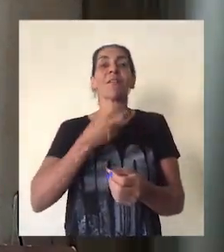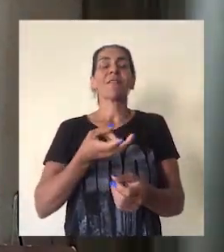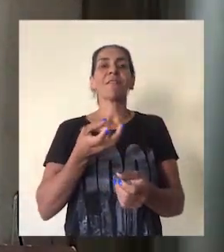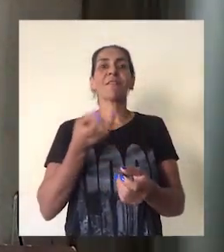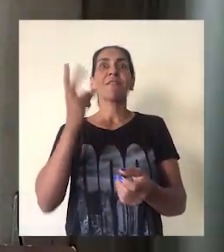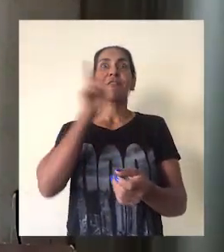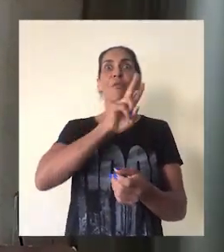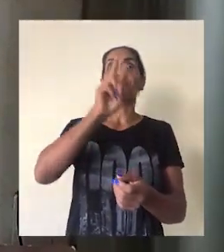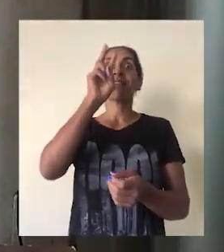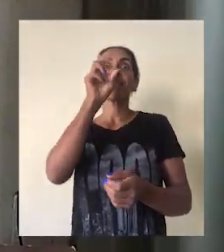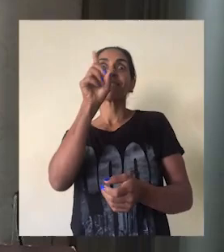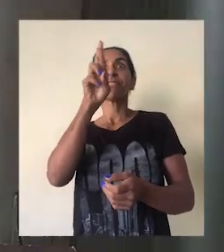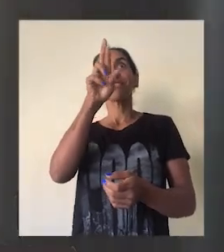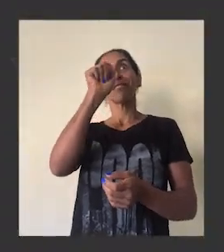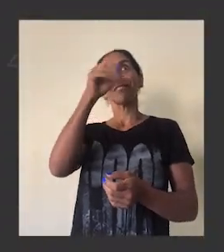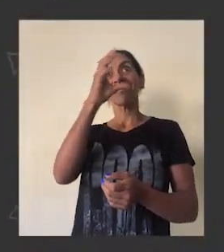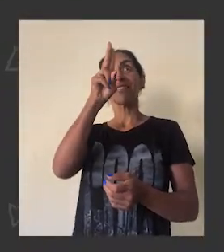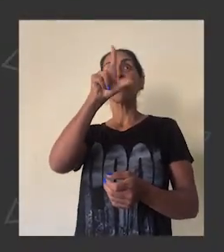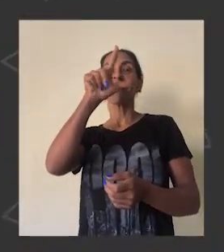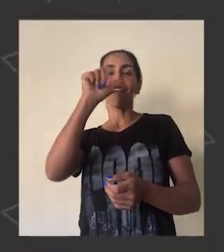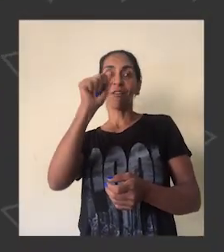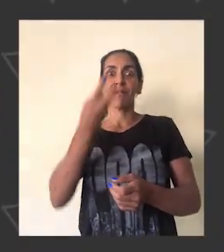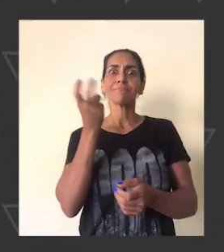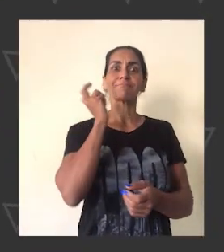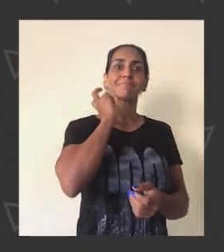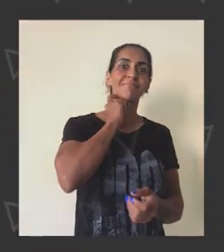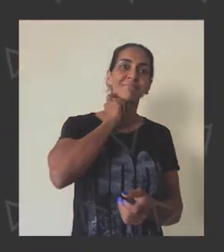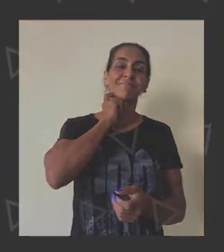de Bram Stoker, Drácula.